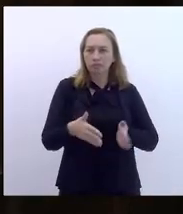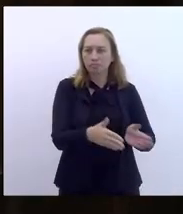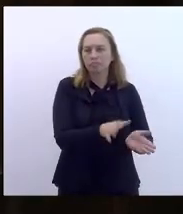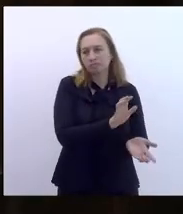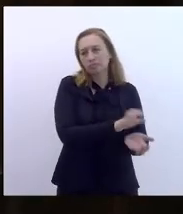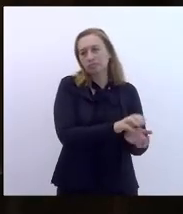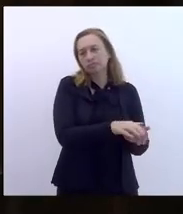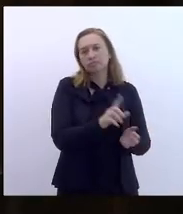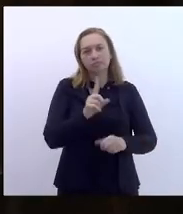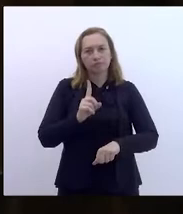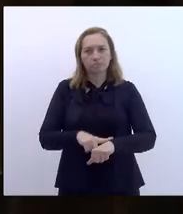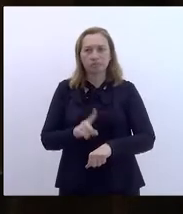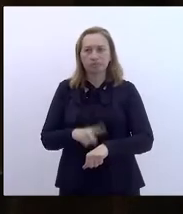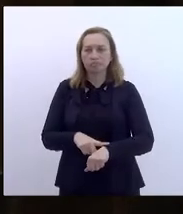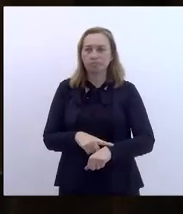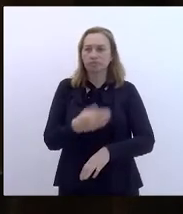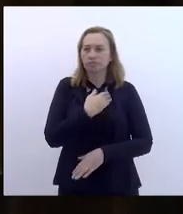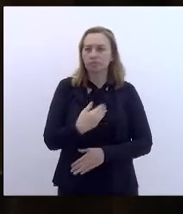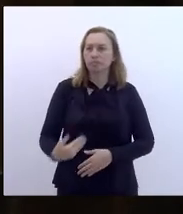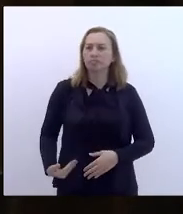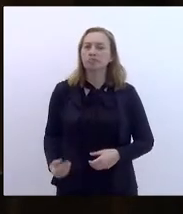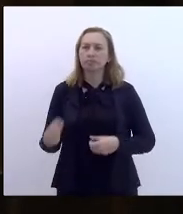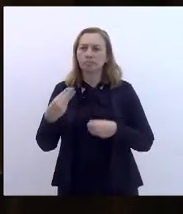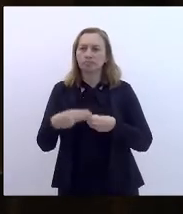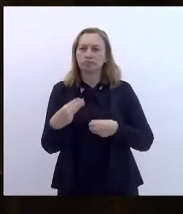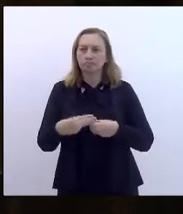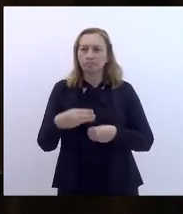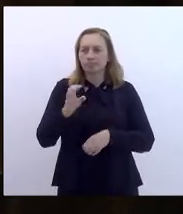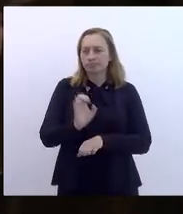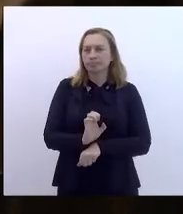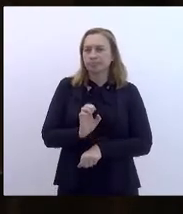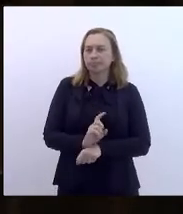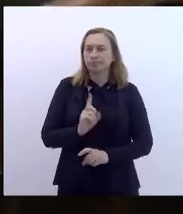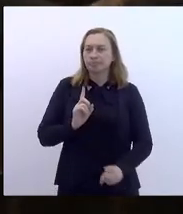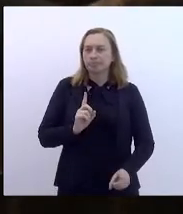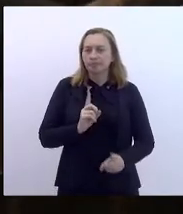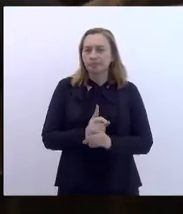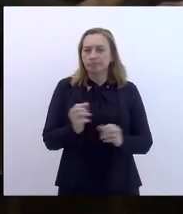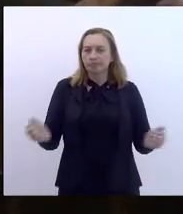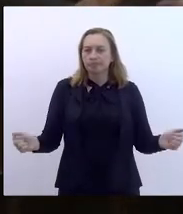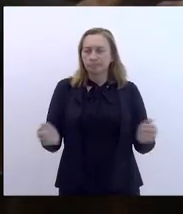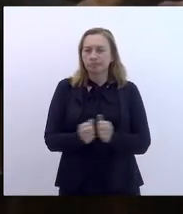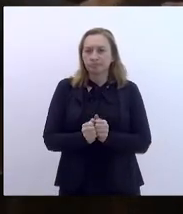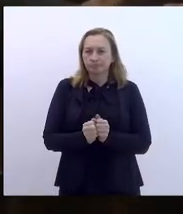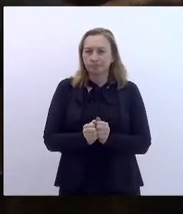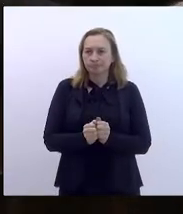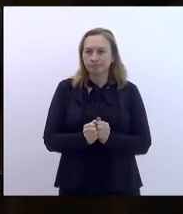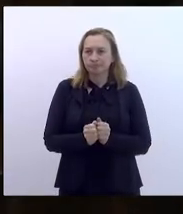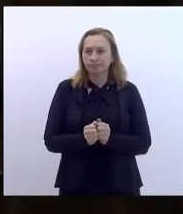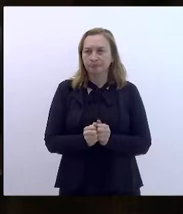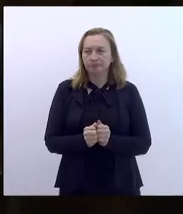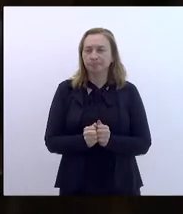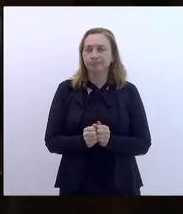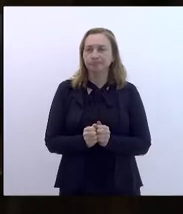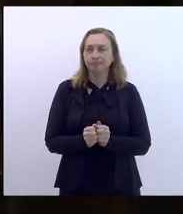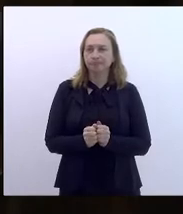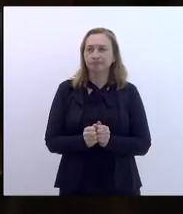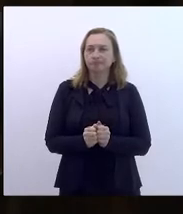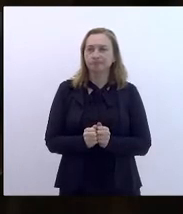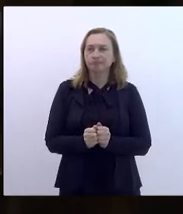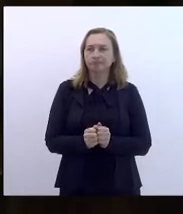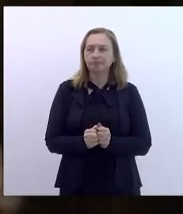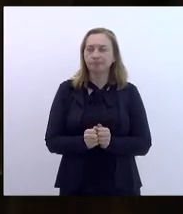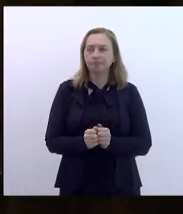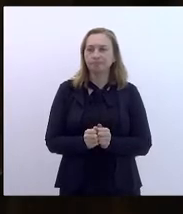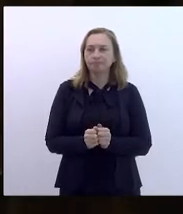e naquele momento o governo Municipal Estadual encontrar você juntos é contra você juntos